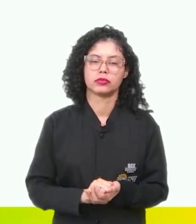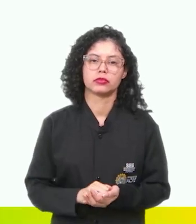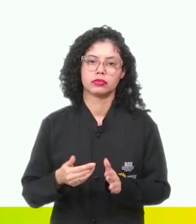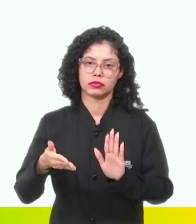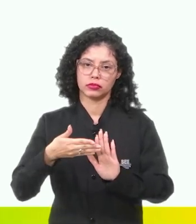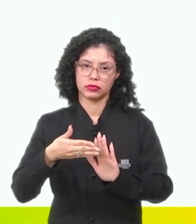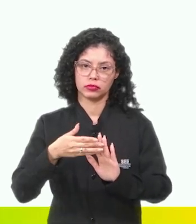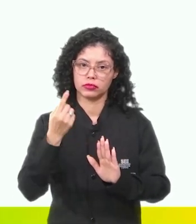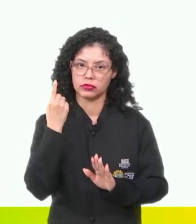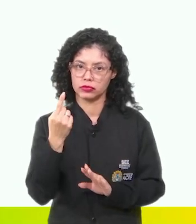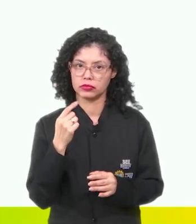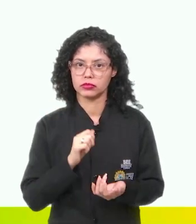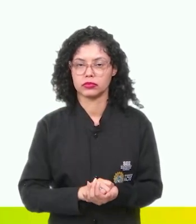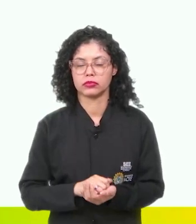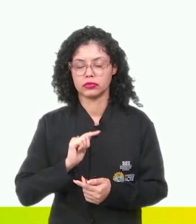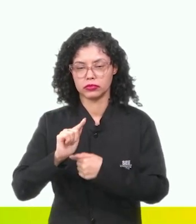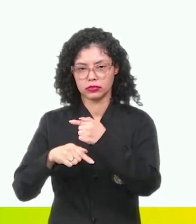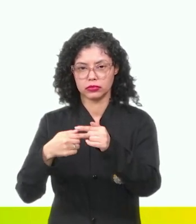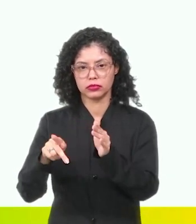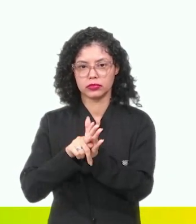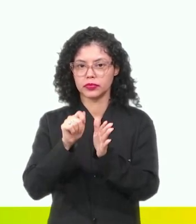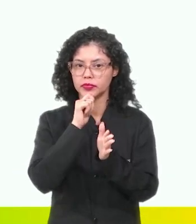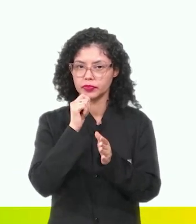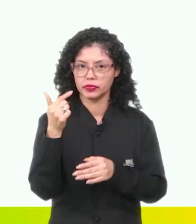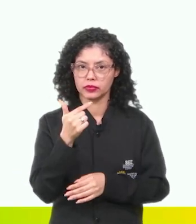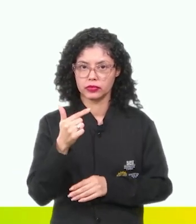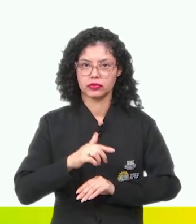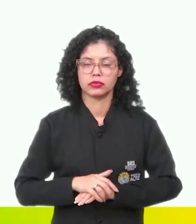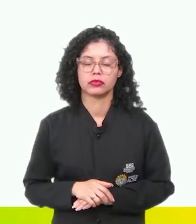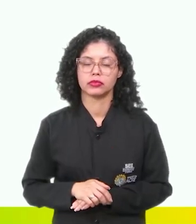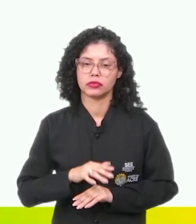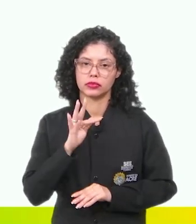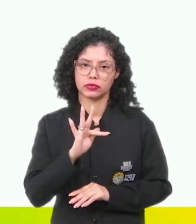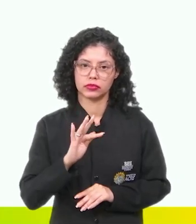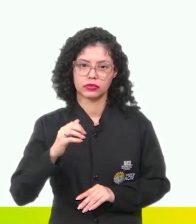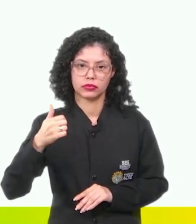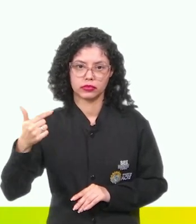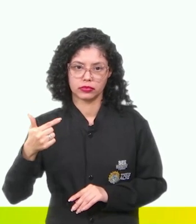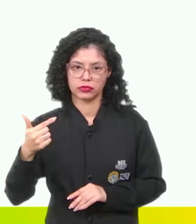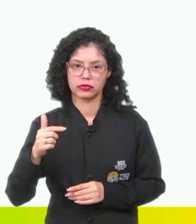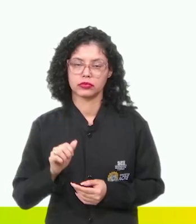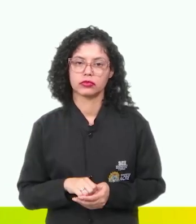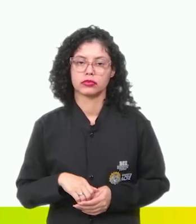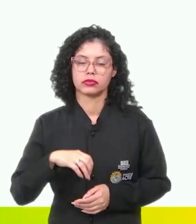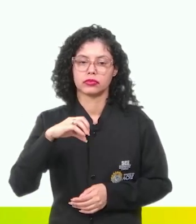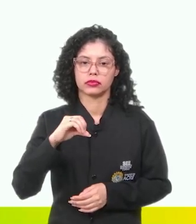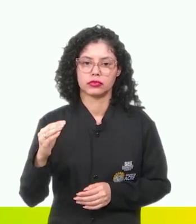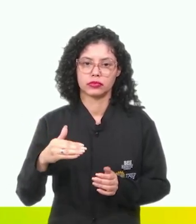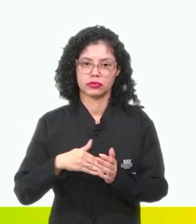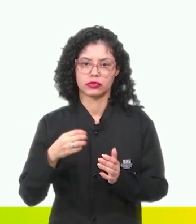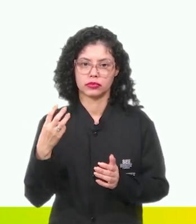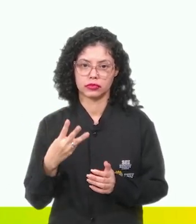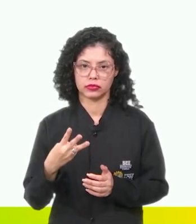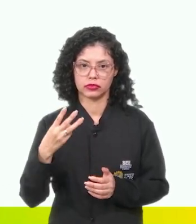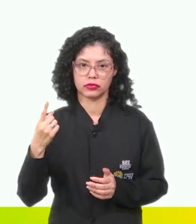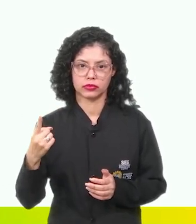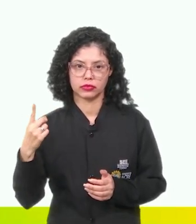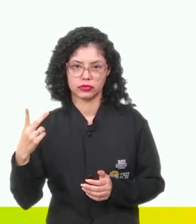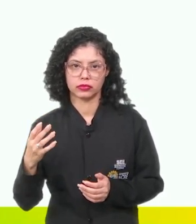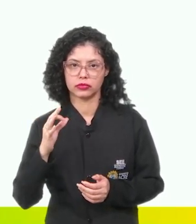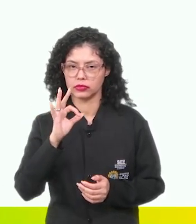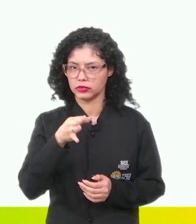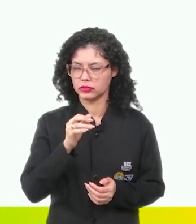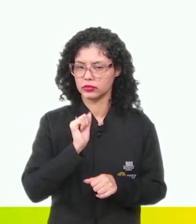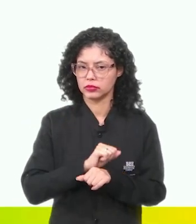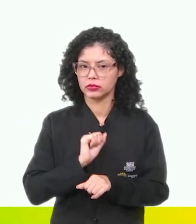proporção fenotípica da geração 2, F2, é de 9 para 3 para 1 é